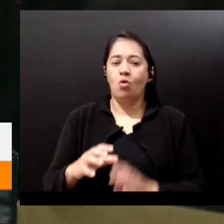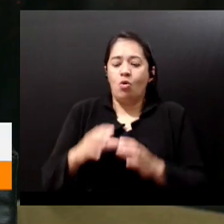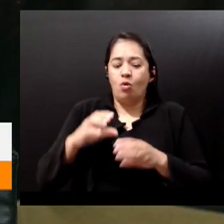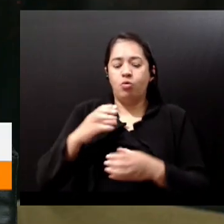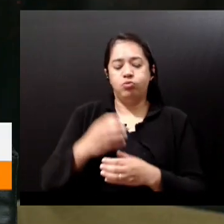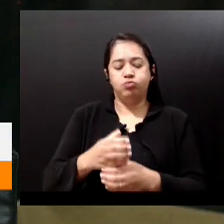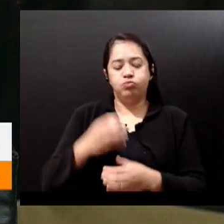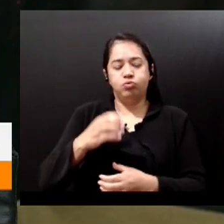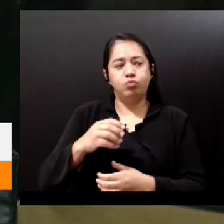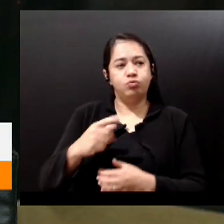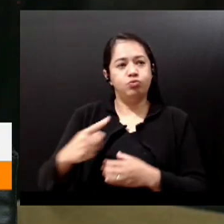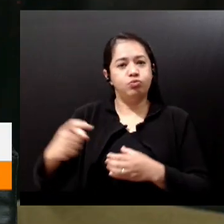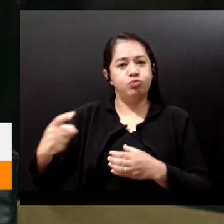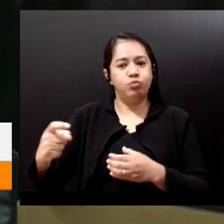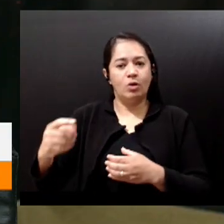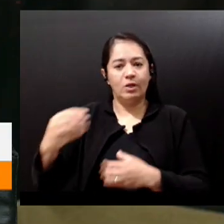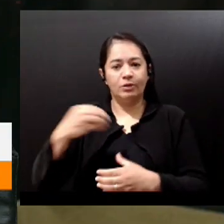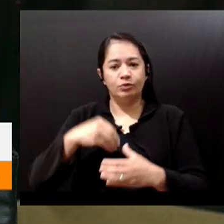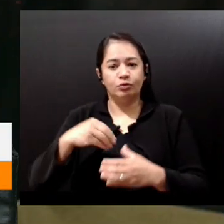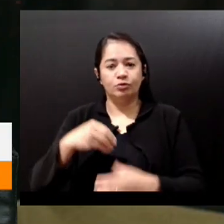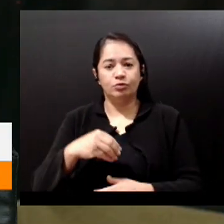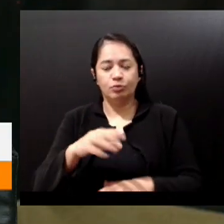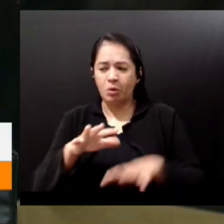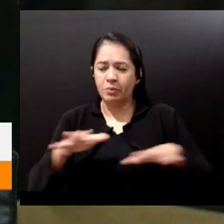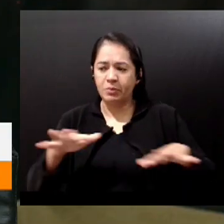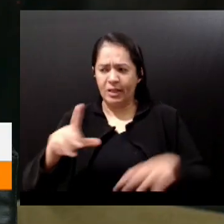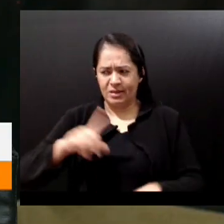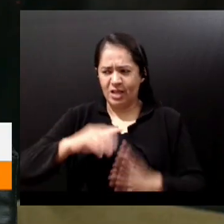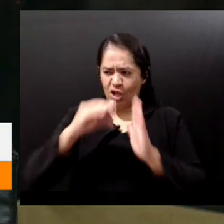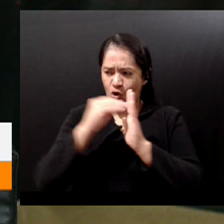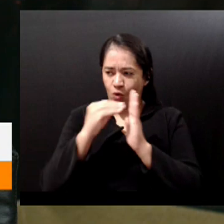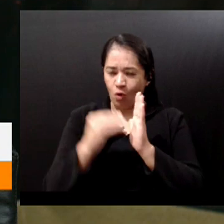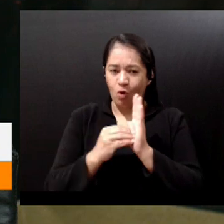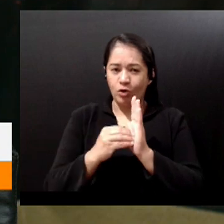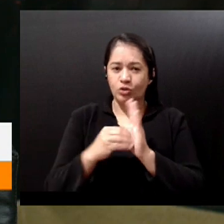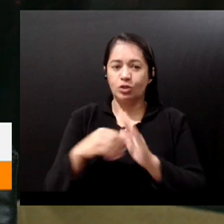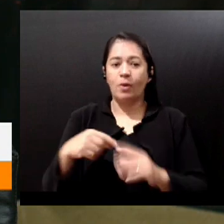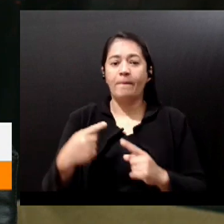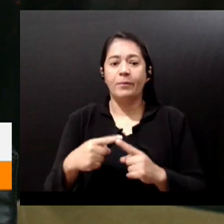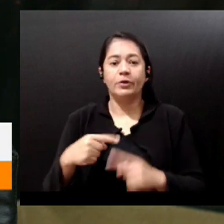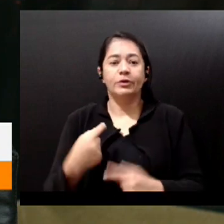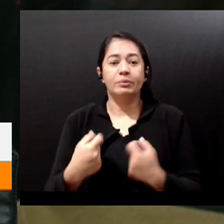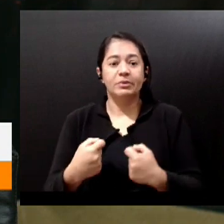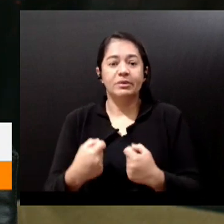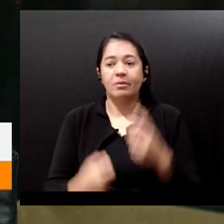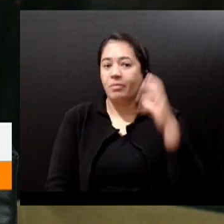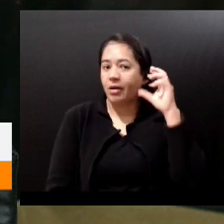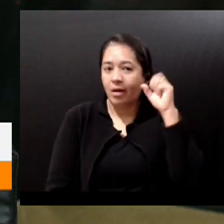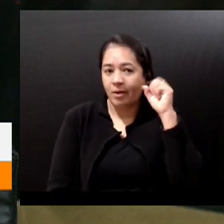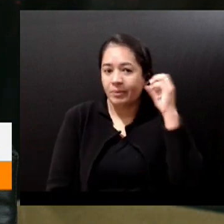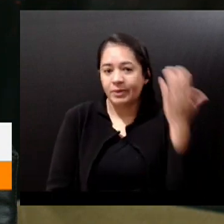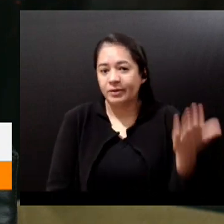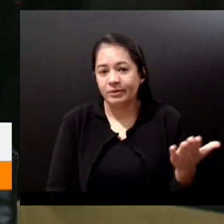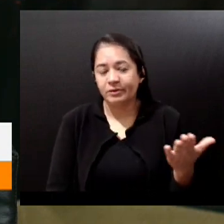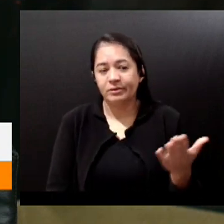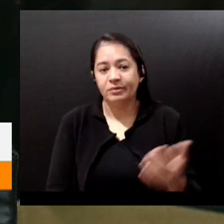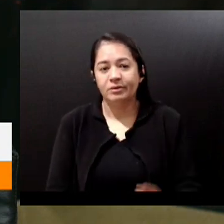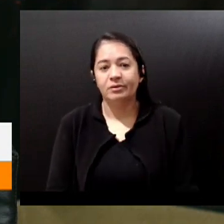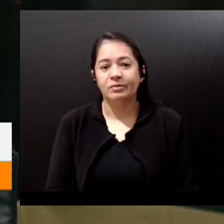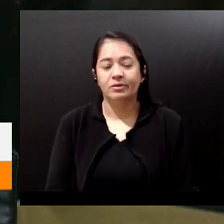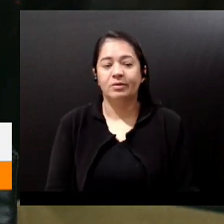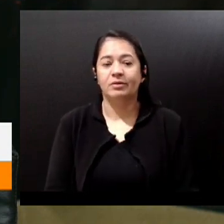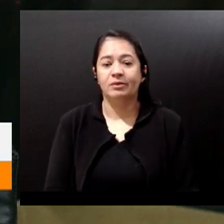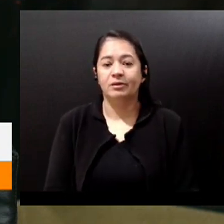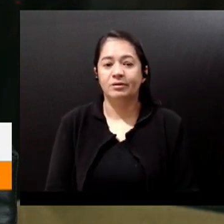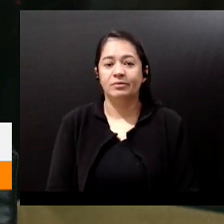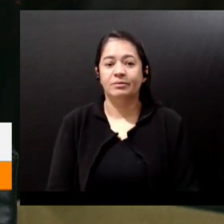assim, algum Sim, código de etiqueta que a gente deve aprender, porque se a gente não sabe, a com gente tem que aprender certeza. mesmo. E aí com essa alta de fone de